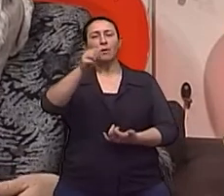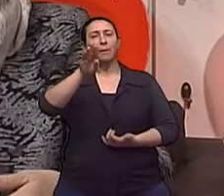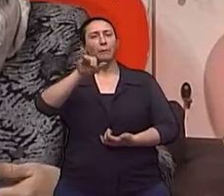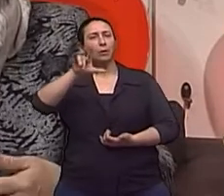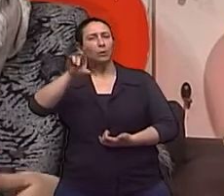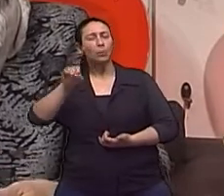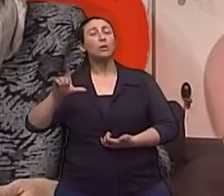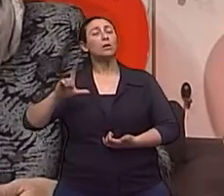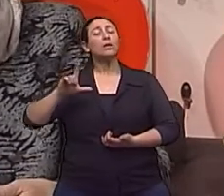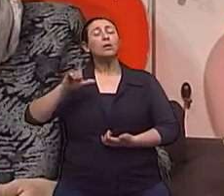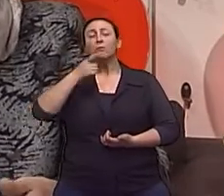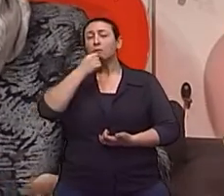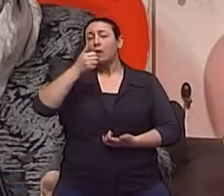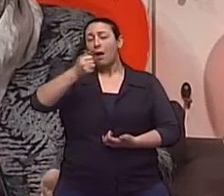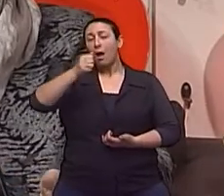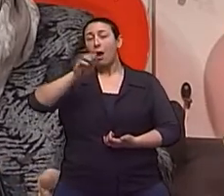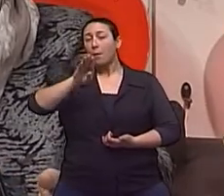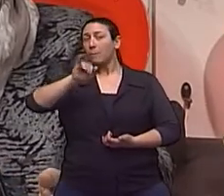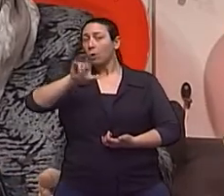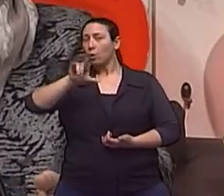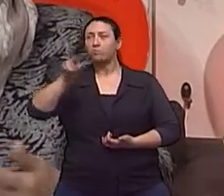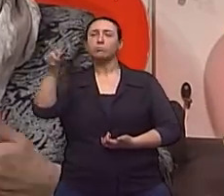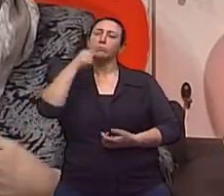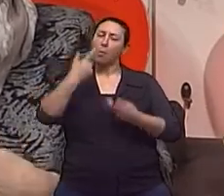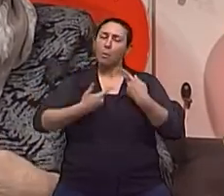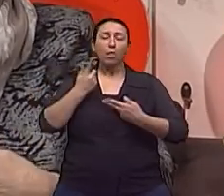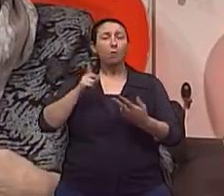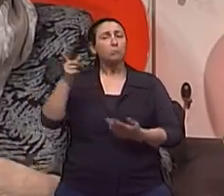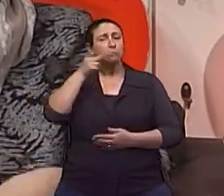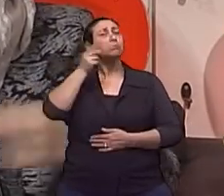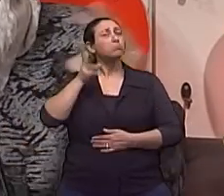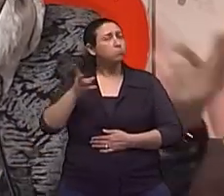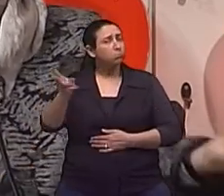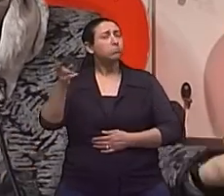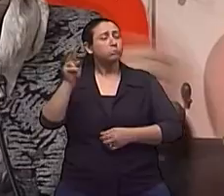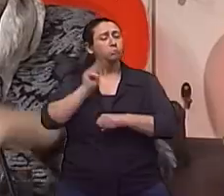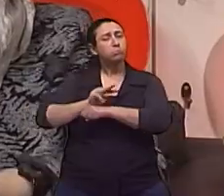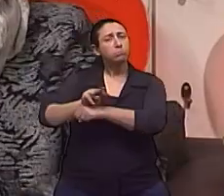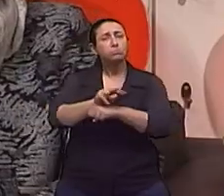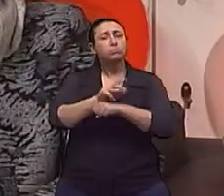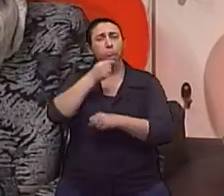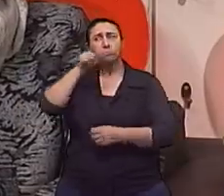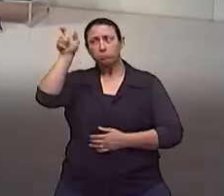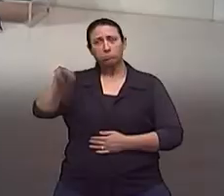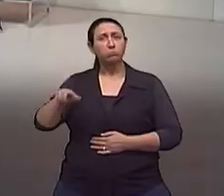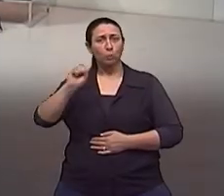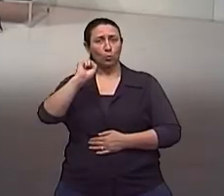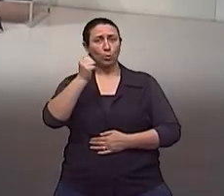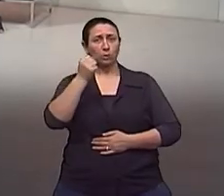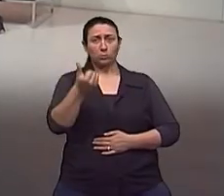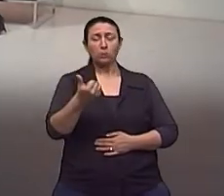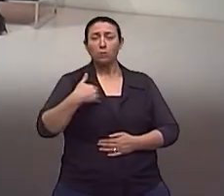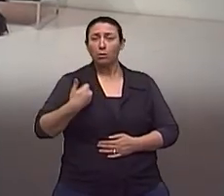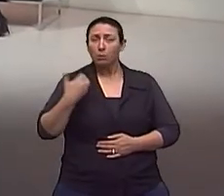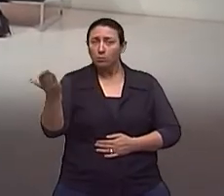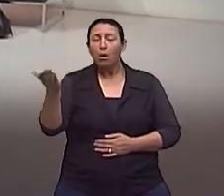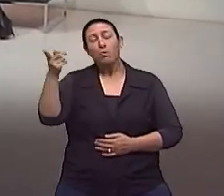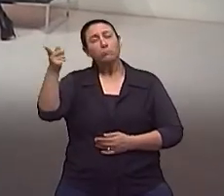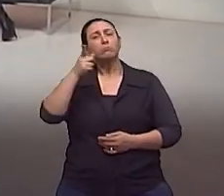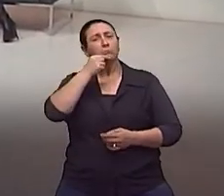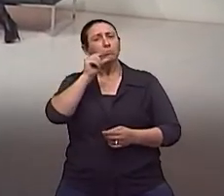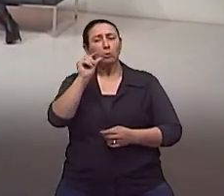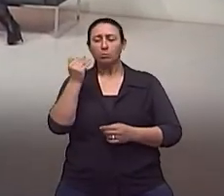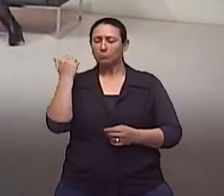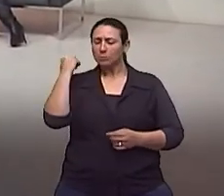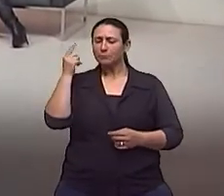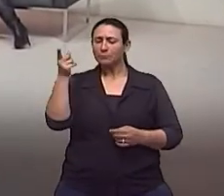anos continua clinicando ele não opera mais of mas continua clinicando Há dois anos ele teve um infarto Faz poucos